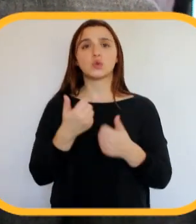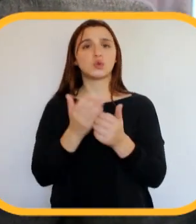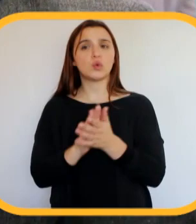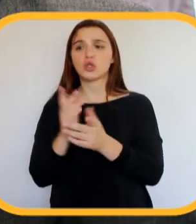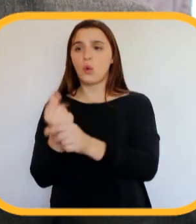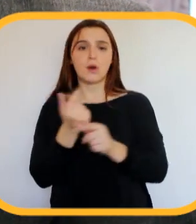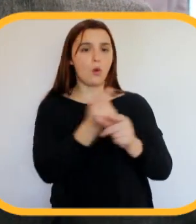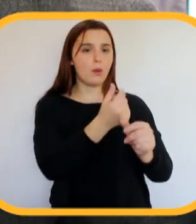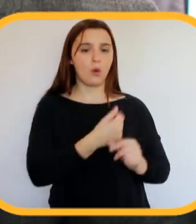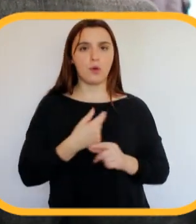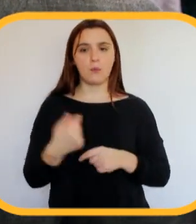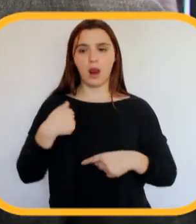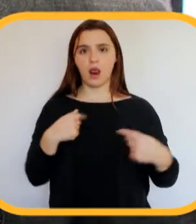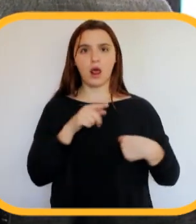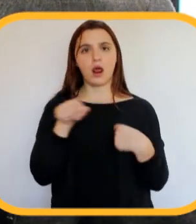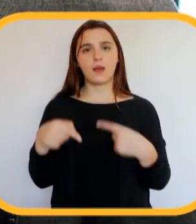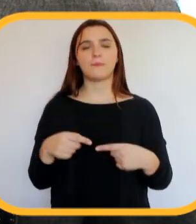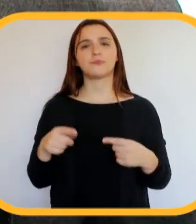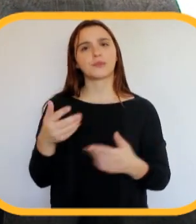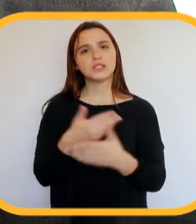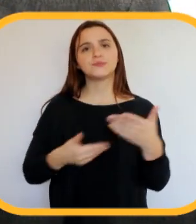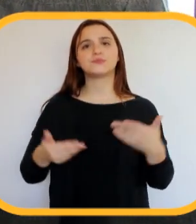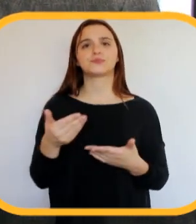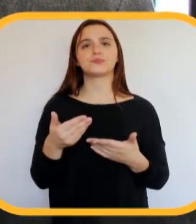from everyone. Like exchange,